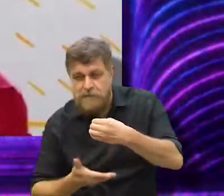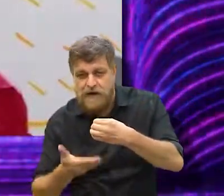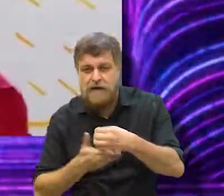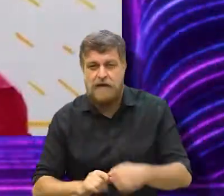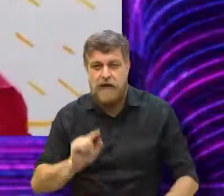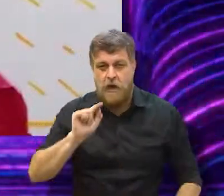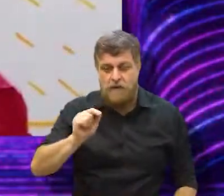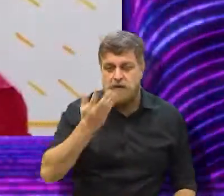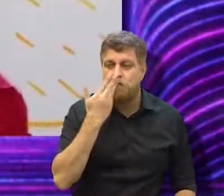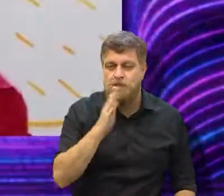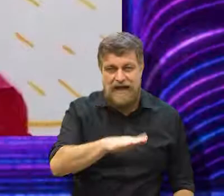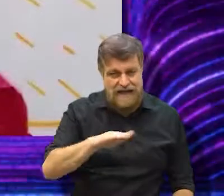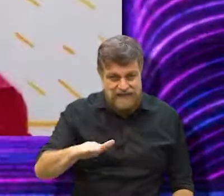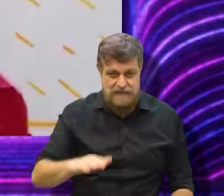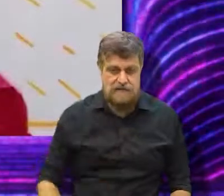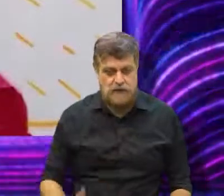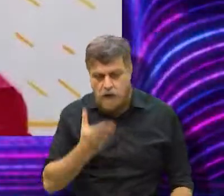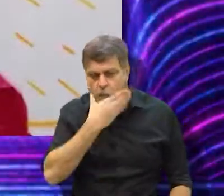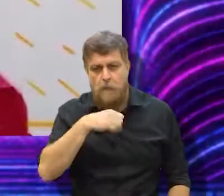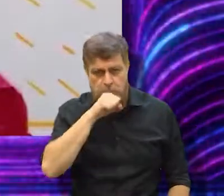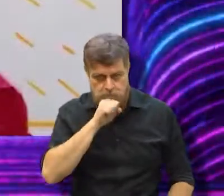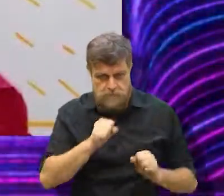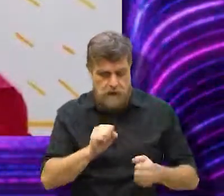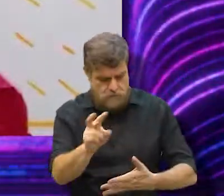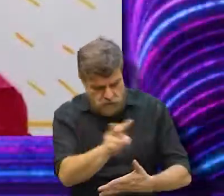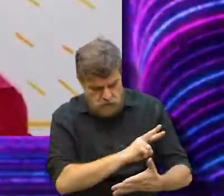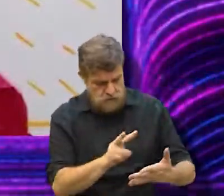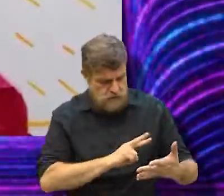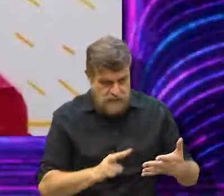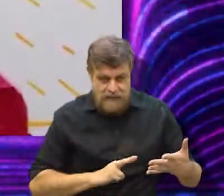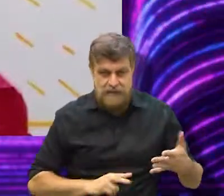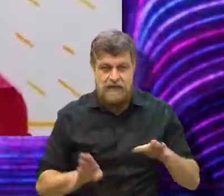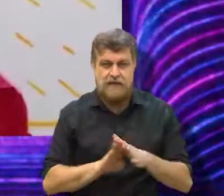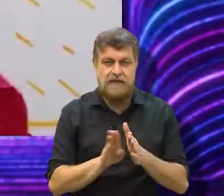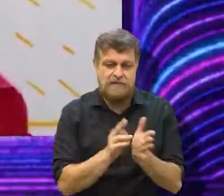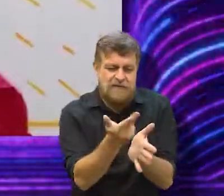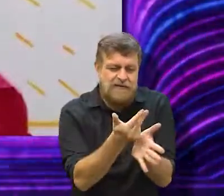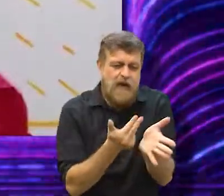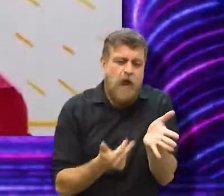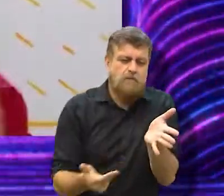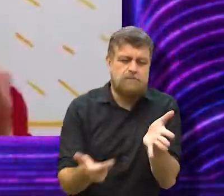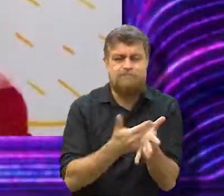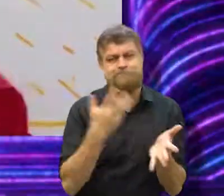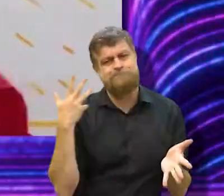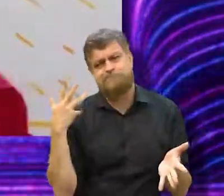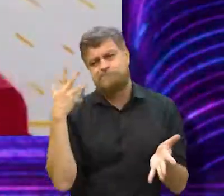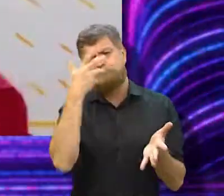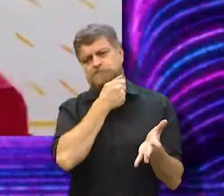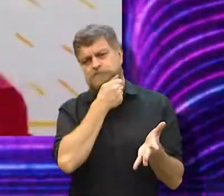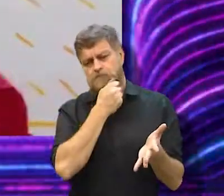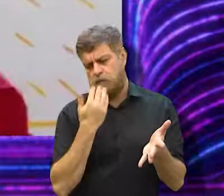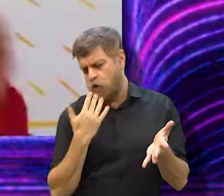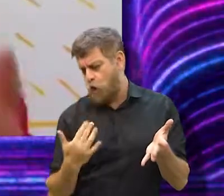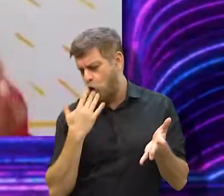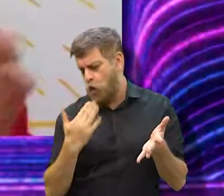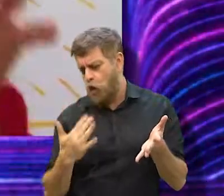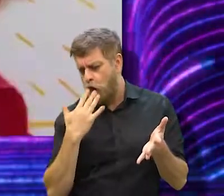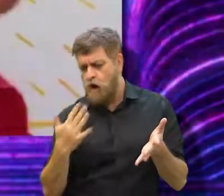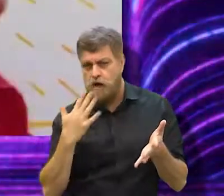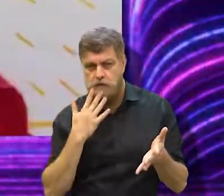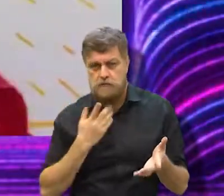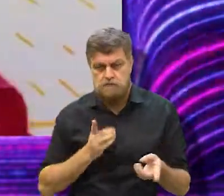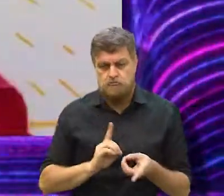que desde a criança, o pai pode ler para o filho e as ilustrações são maravilhosas, super